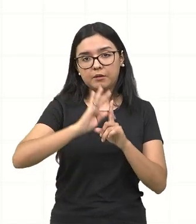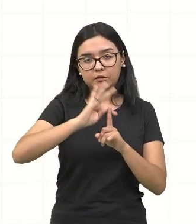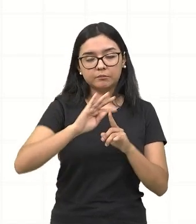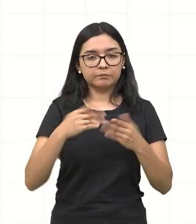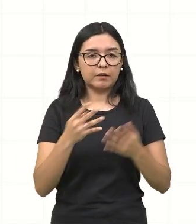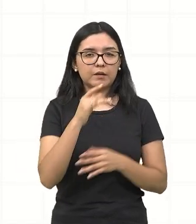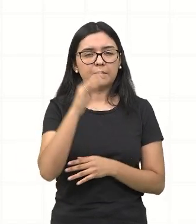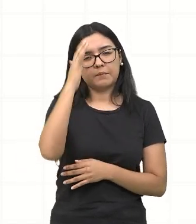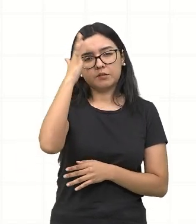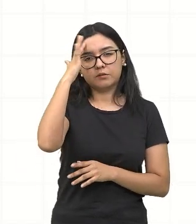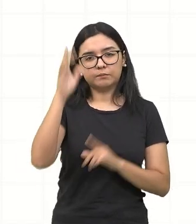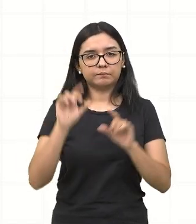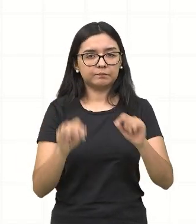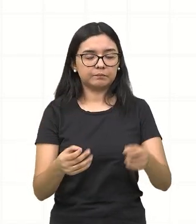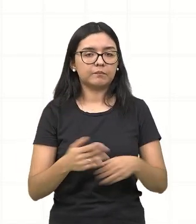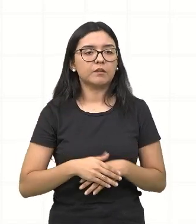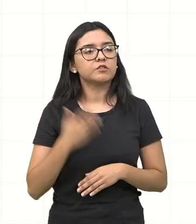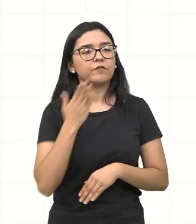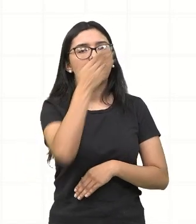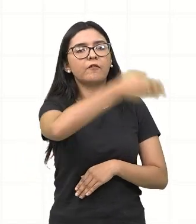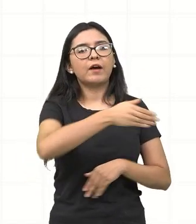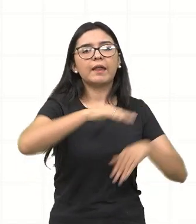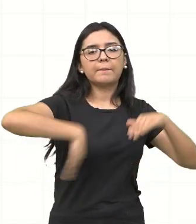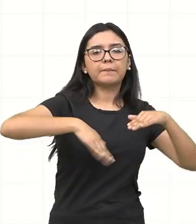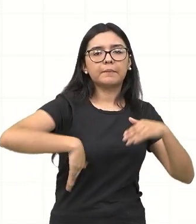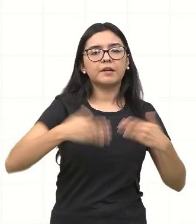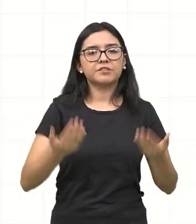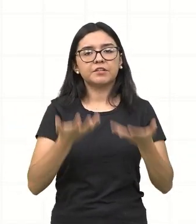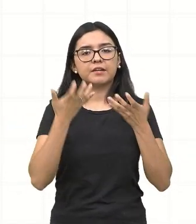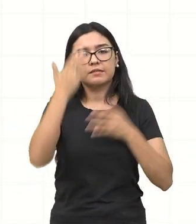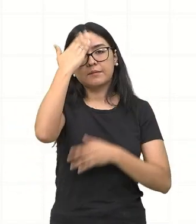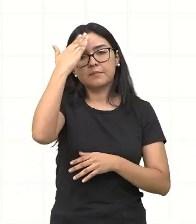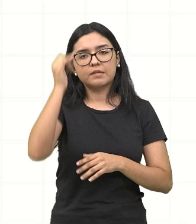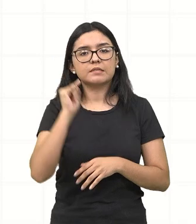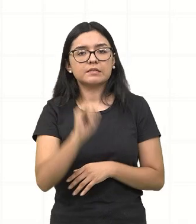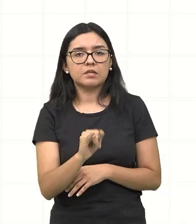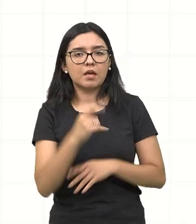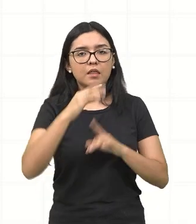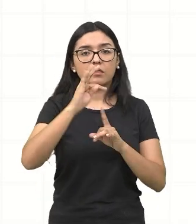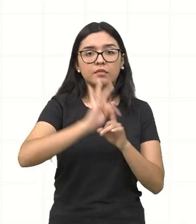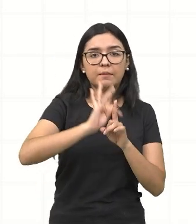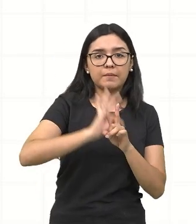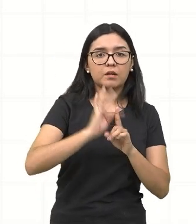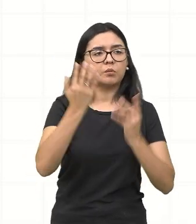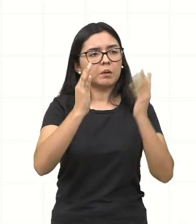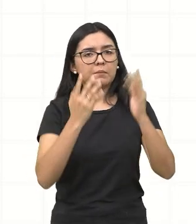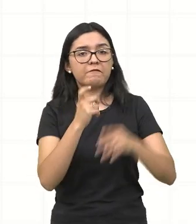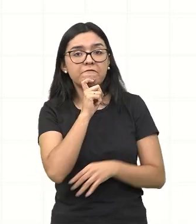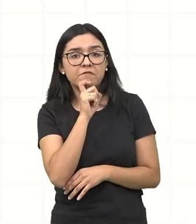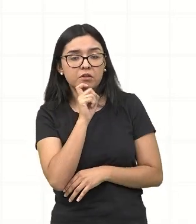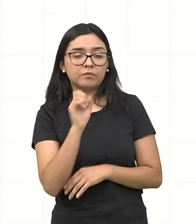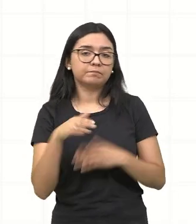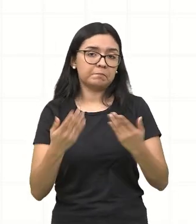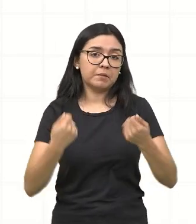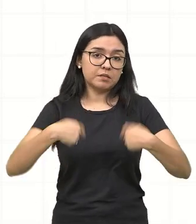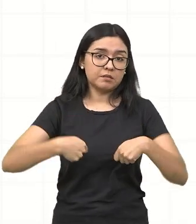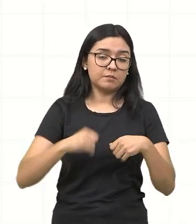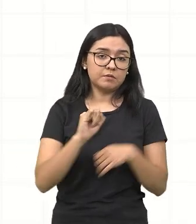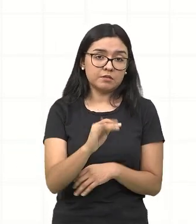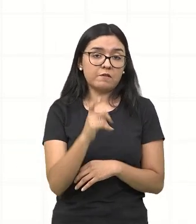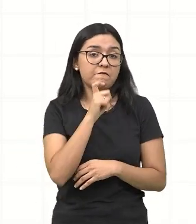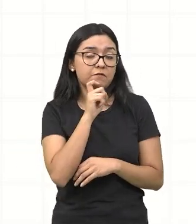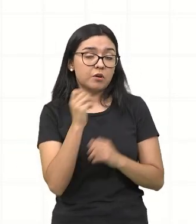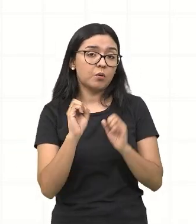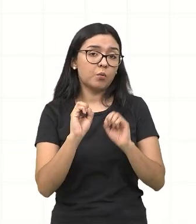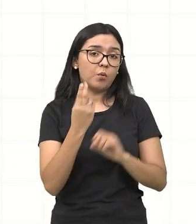Imagina só, quando queremos ir à praia ou saber se vai fazer frio, quando queremos ir à praia, precisamos saber se vai fazer frio